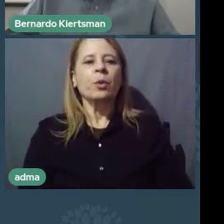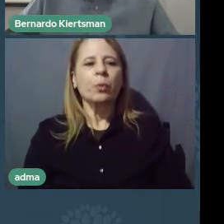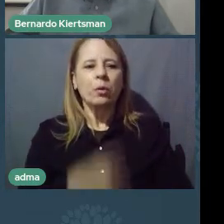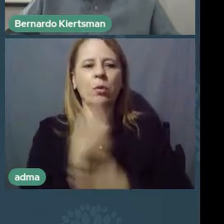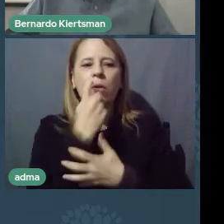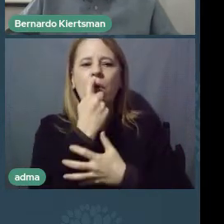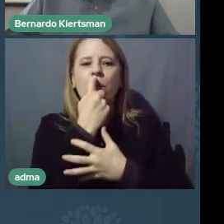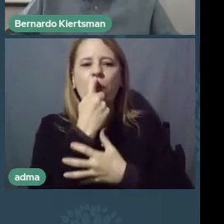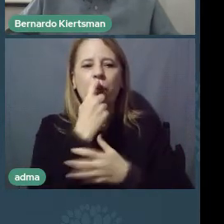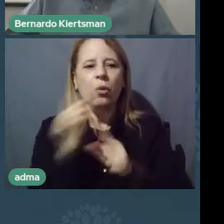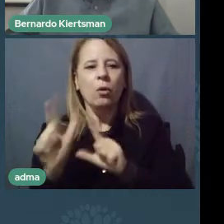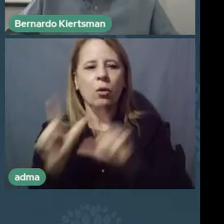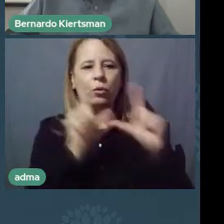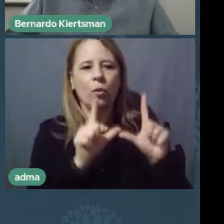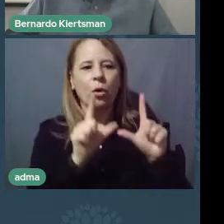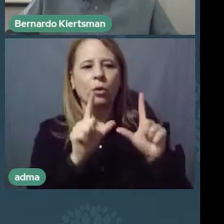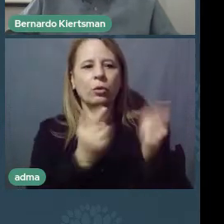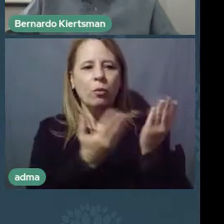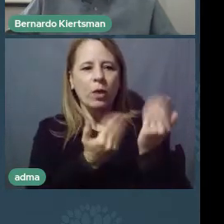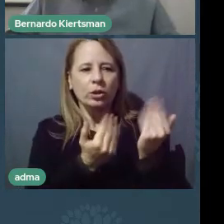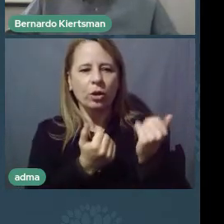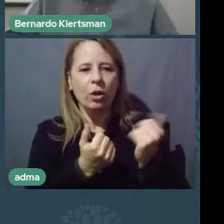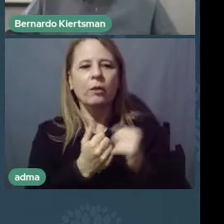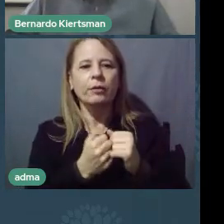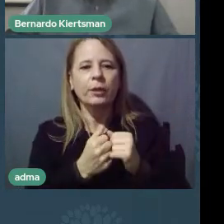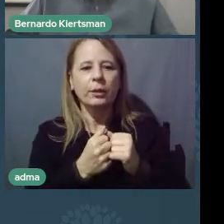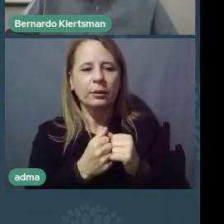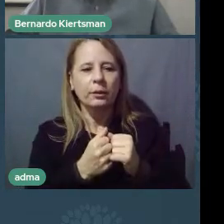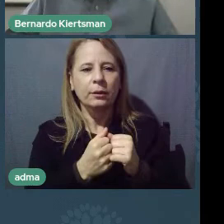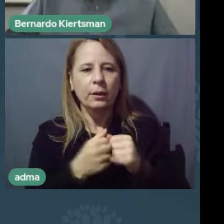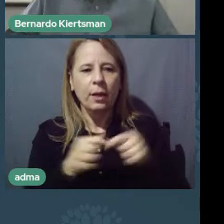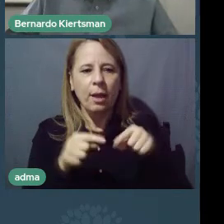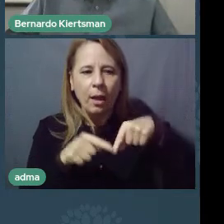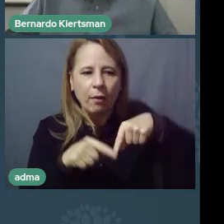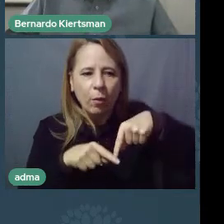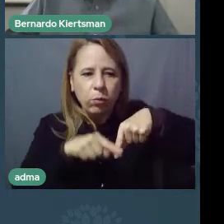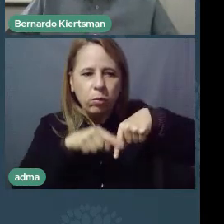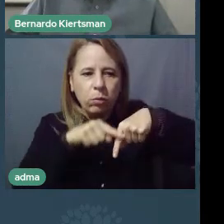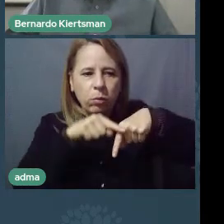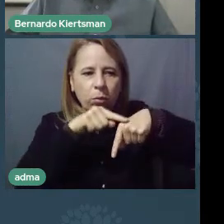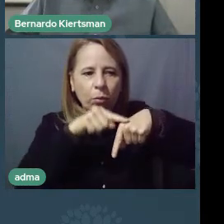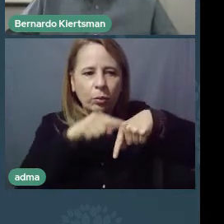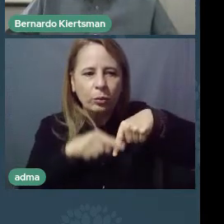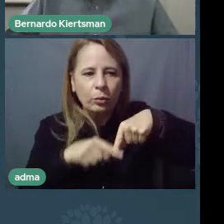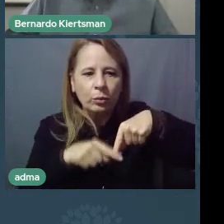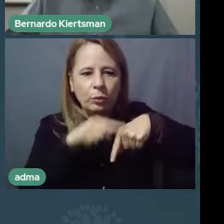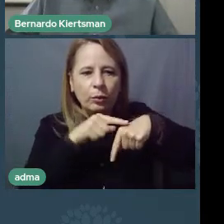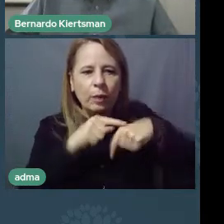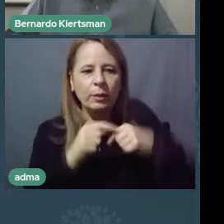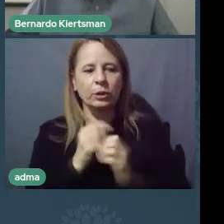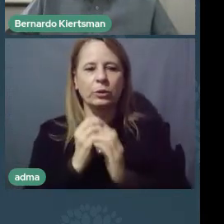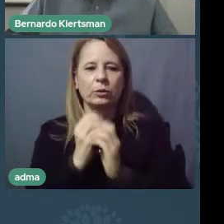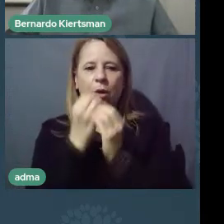outro quadradinho, uma adolescente que vai fazer uma medida de pico de fluxo. Aí você